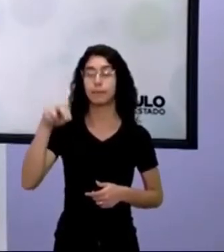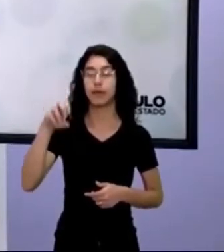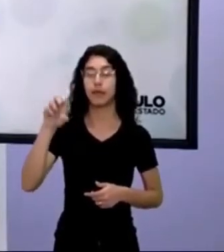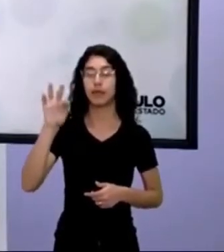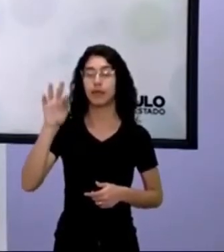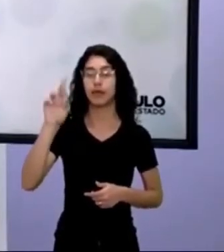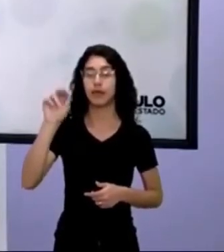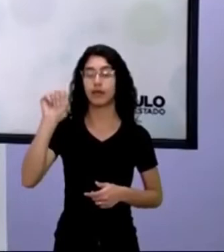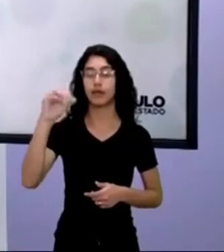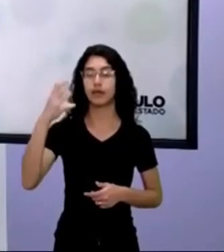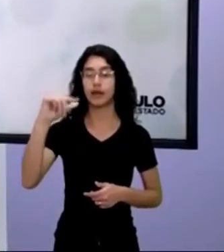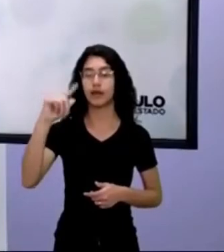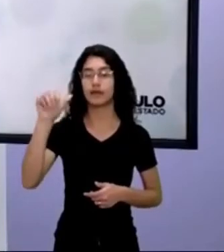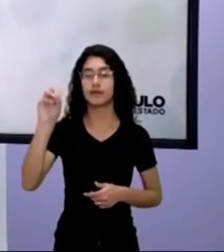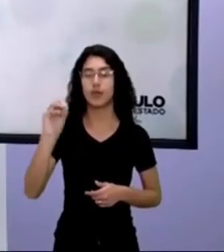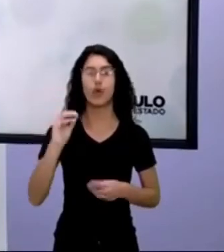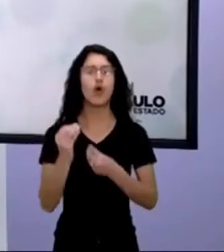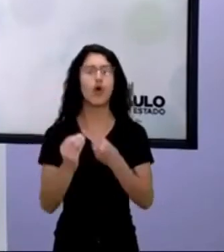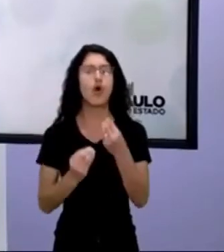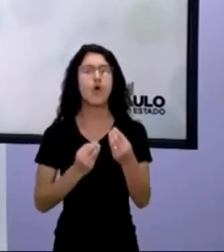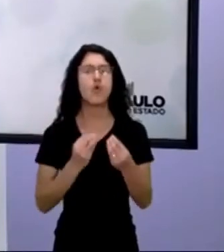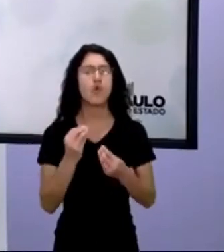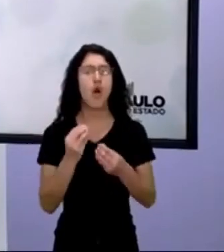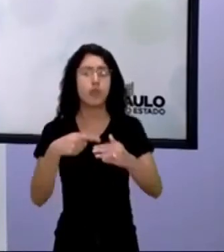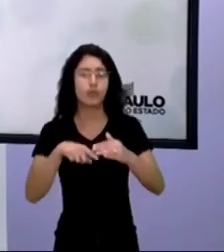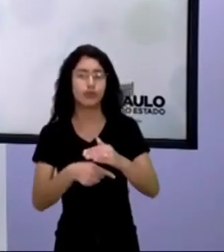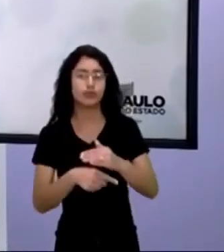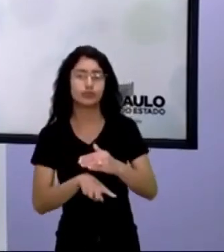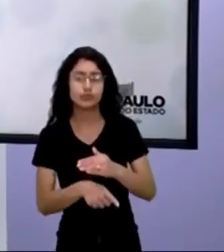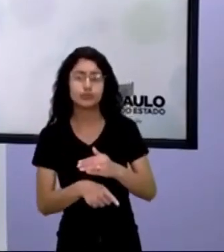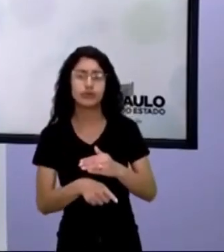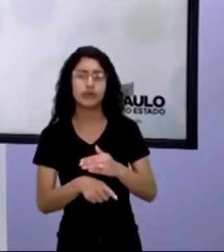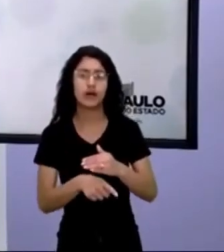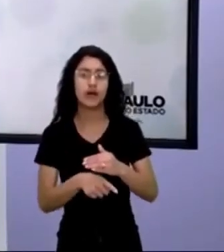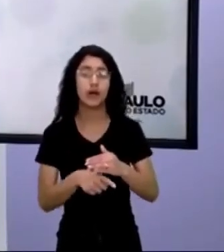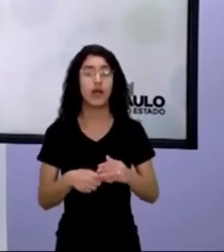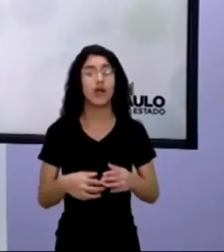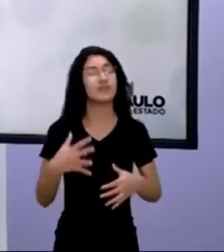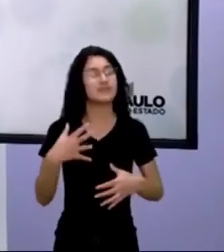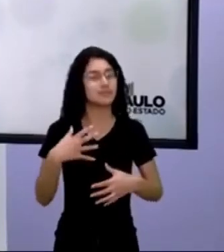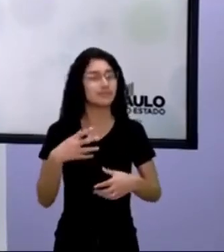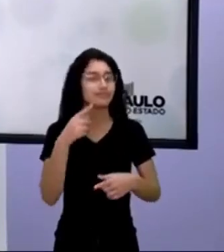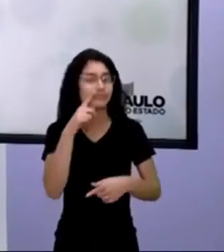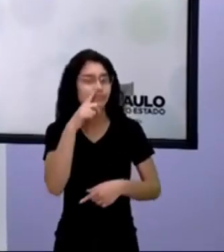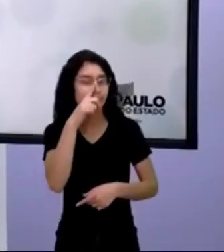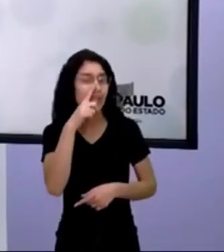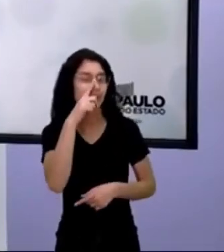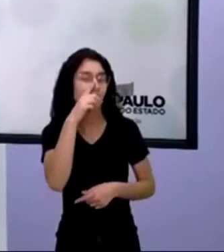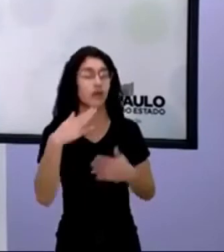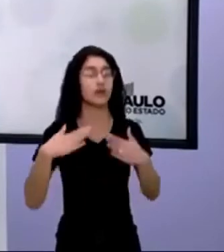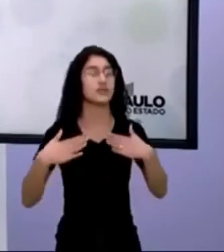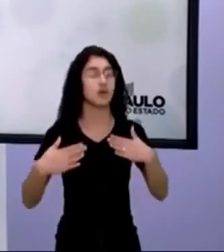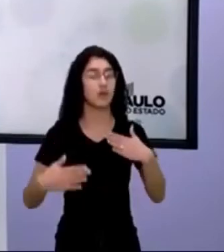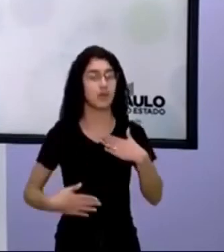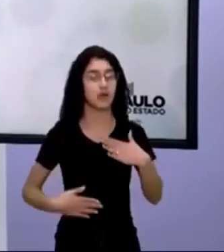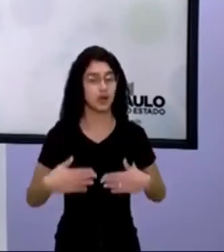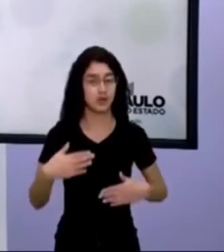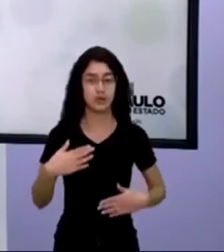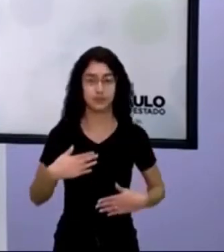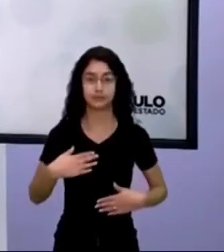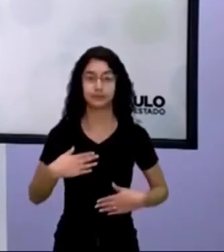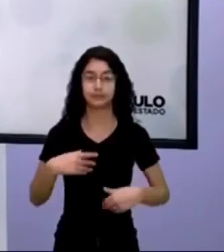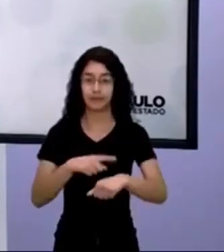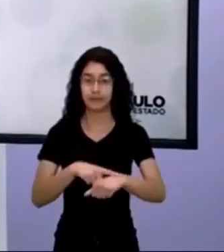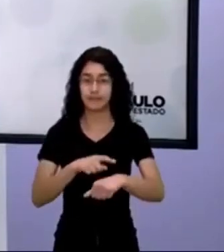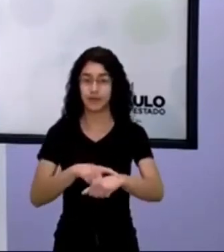mais penetrante, que tem mais energia? A mais perigosa também para o ser humano, né? Com relação ao tempo de exposição. Vocês vão